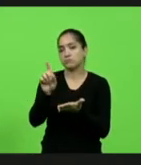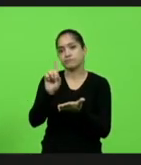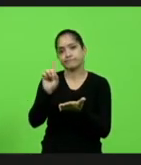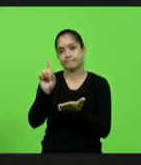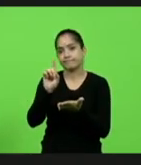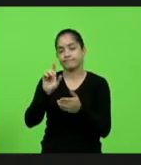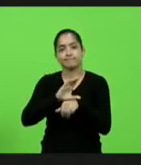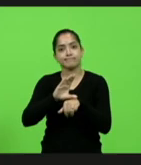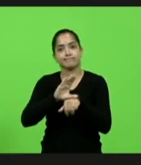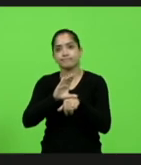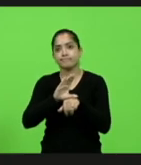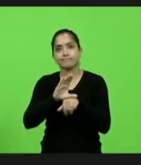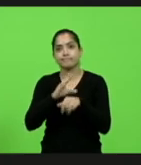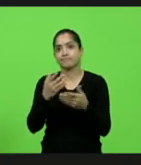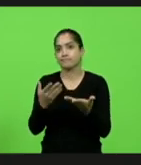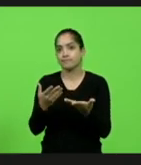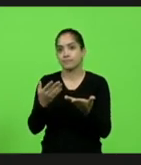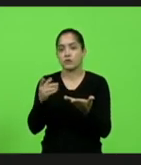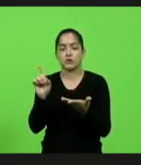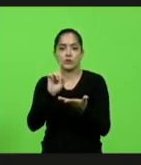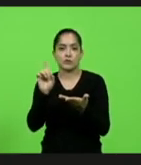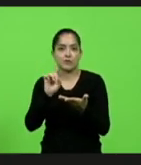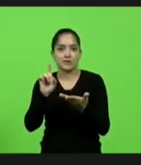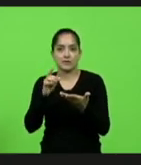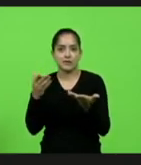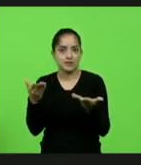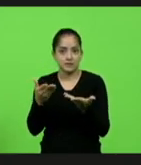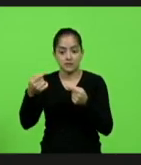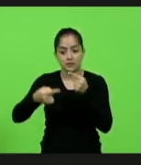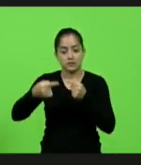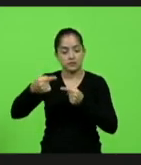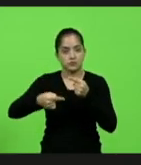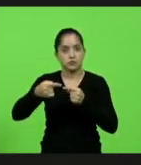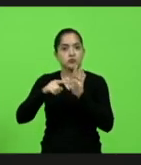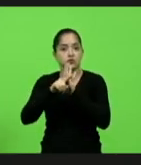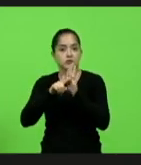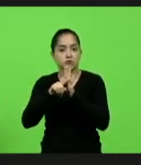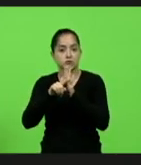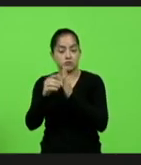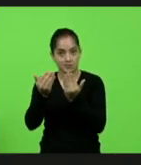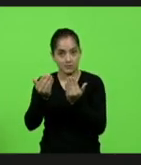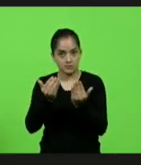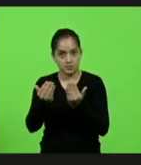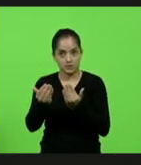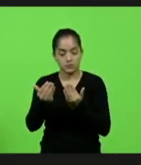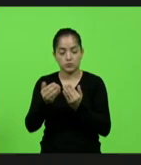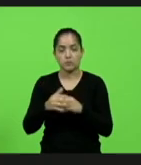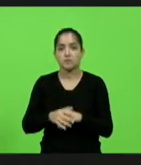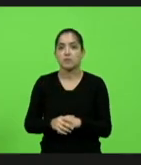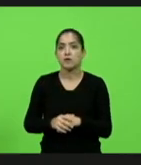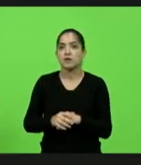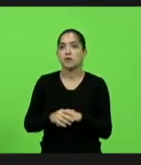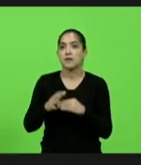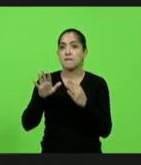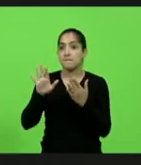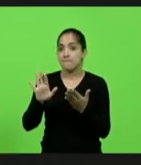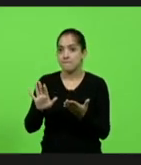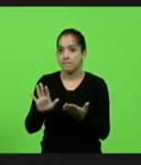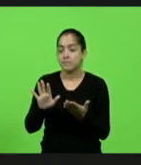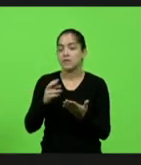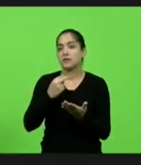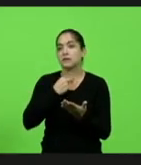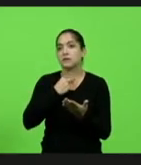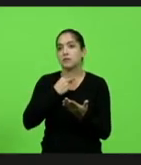porque não era esse o mérito da questão que estava sendo analisada naquele momento. O STF não pode, a